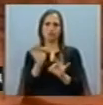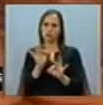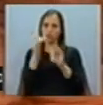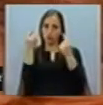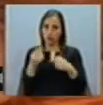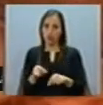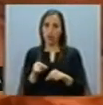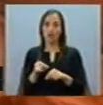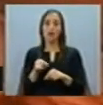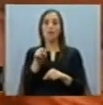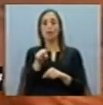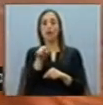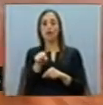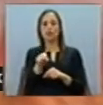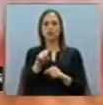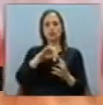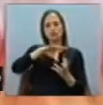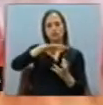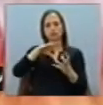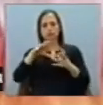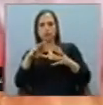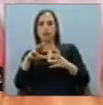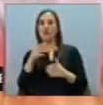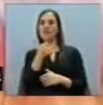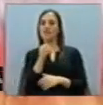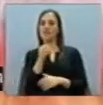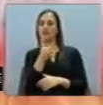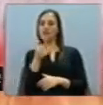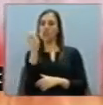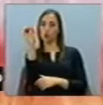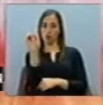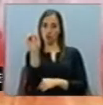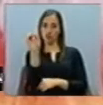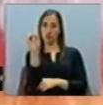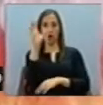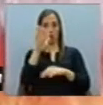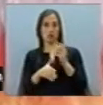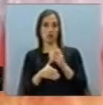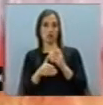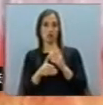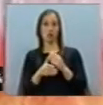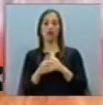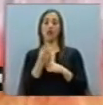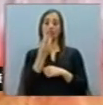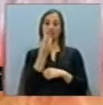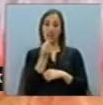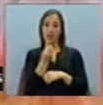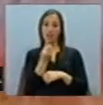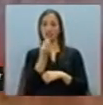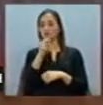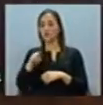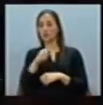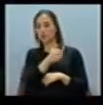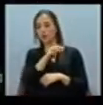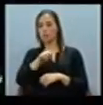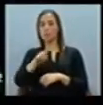para esta inclinação de cerca de 20 a 25 graus que Marte teve entre 3 a 3,5 mil milhões de anos. Então, o que é que diz